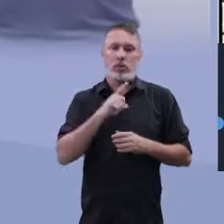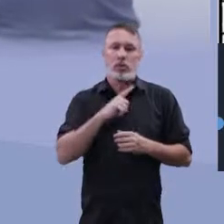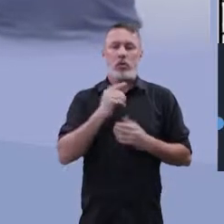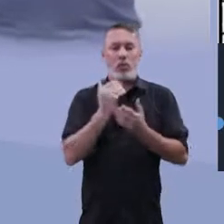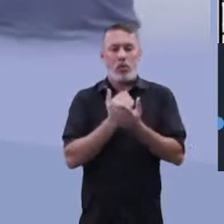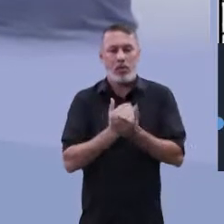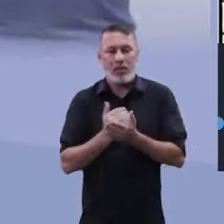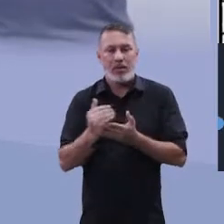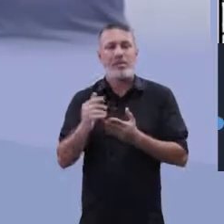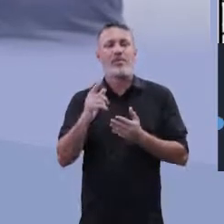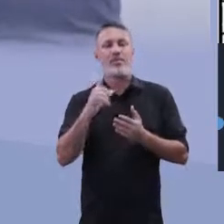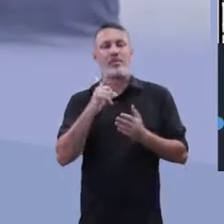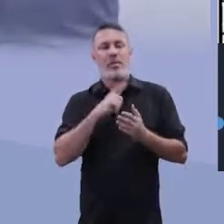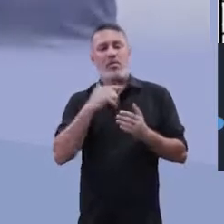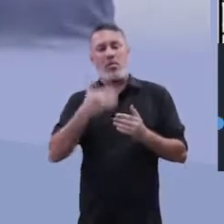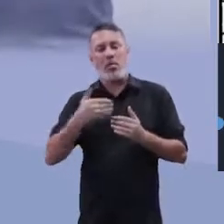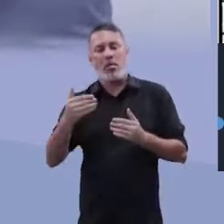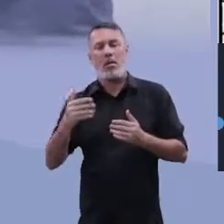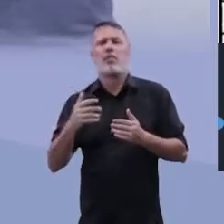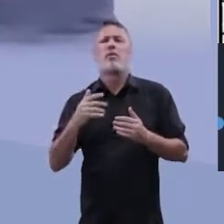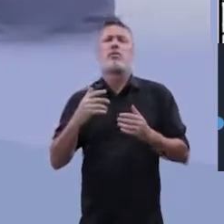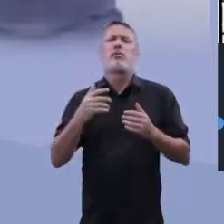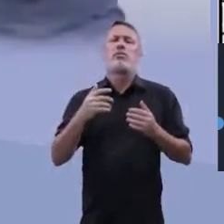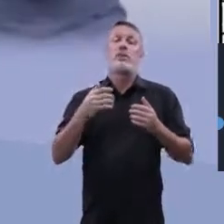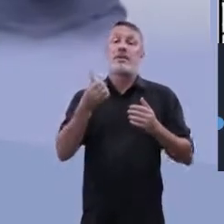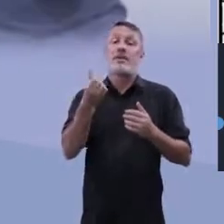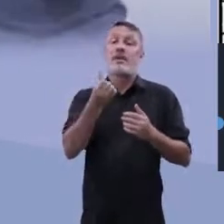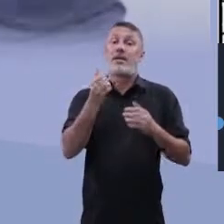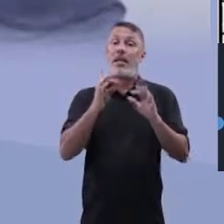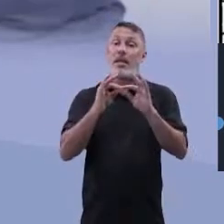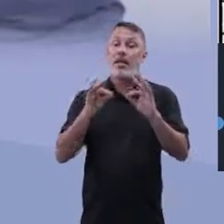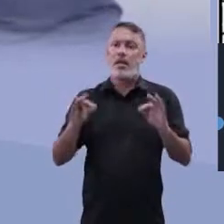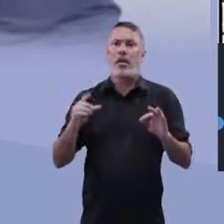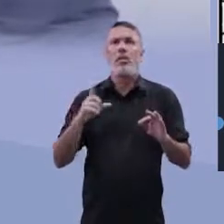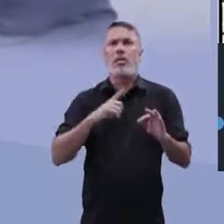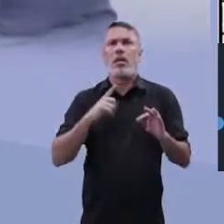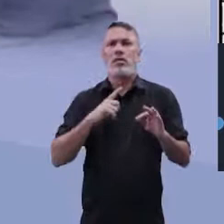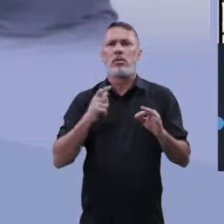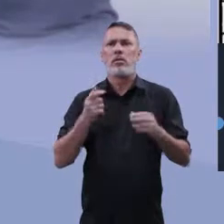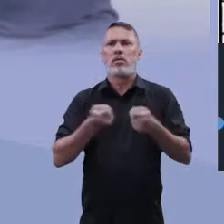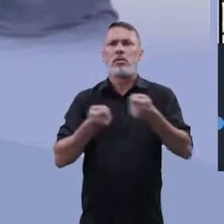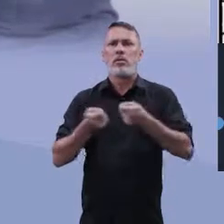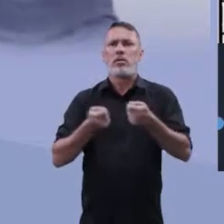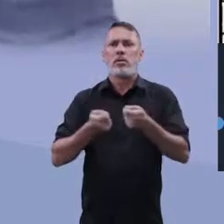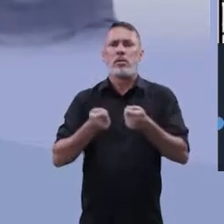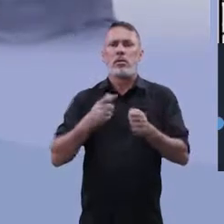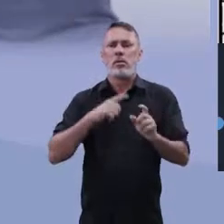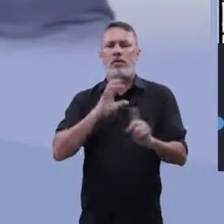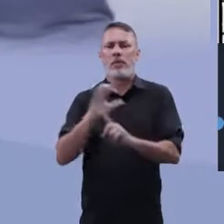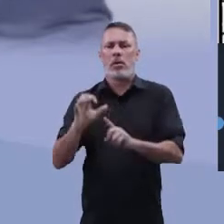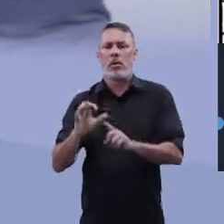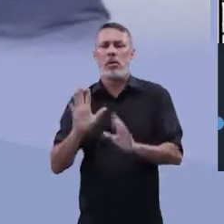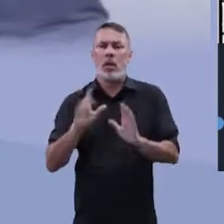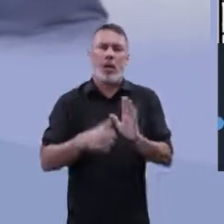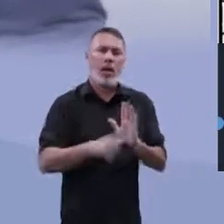partir da sexta linha, ele começa a falar que há manipulação, que há uma